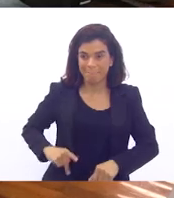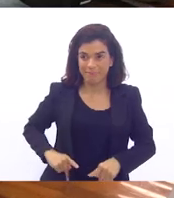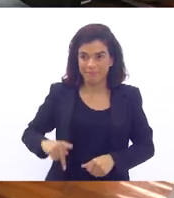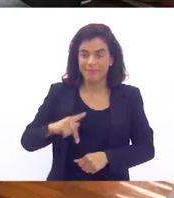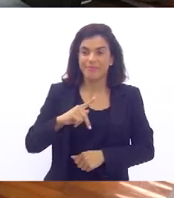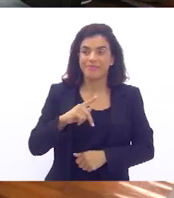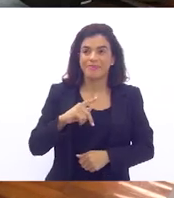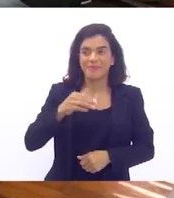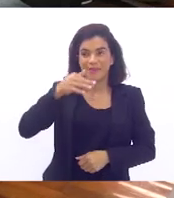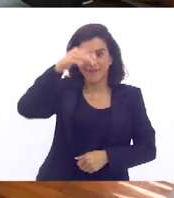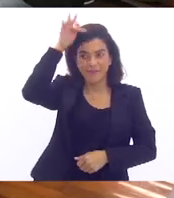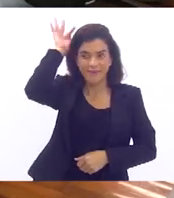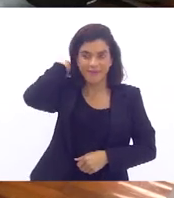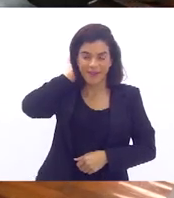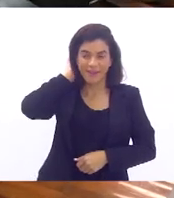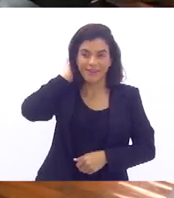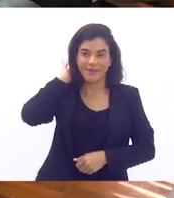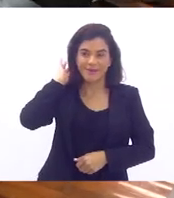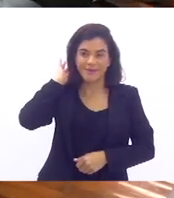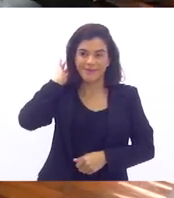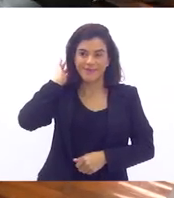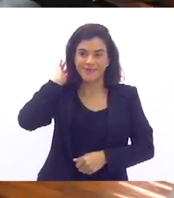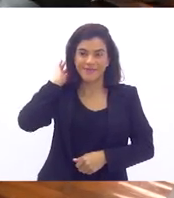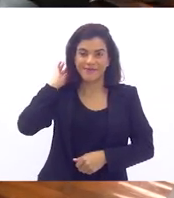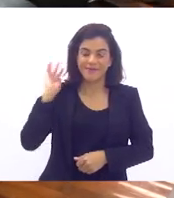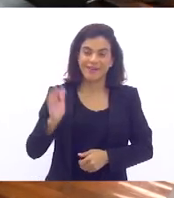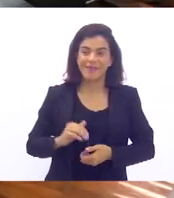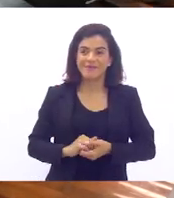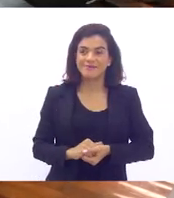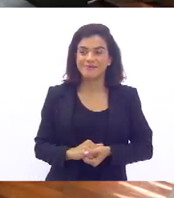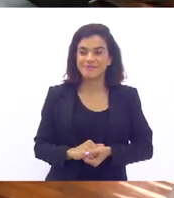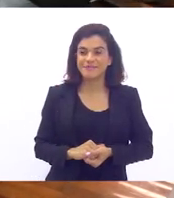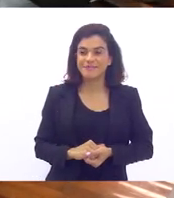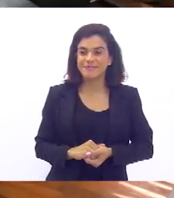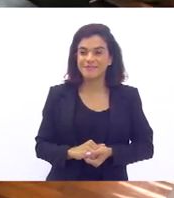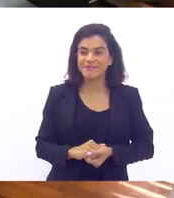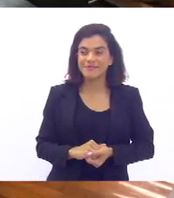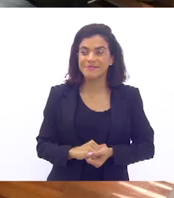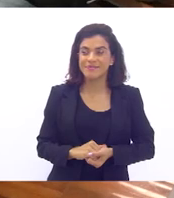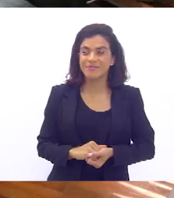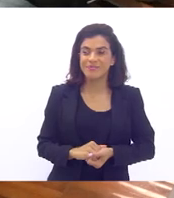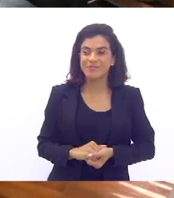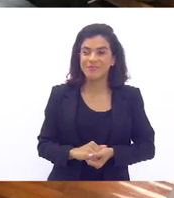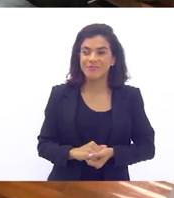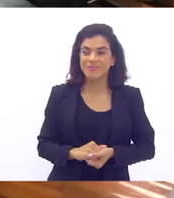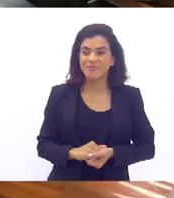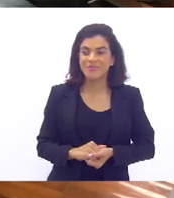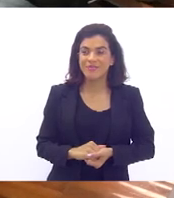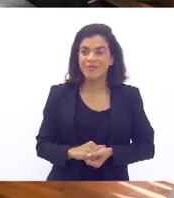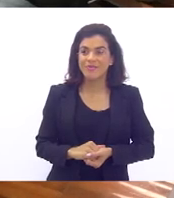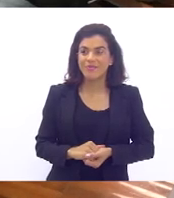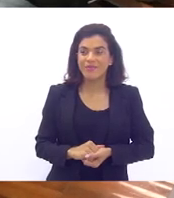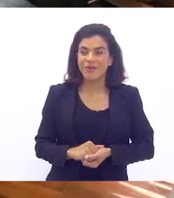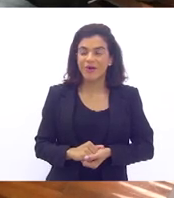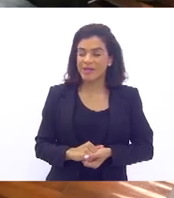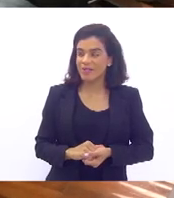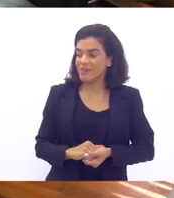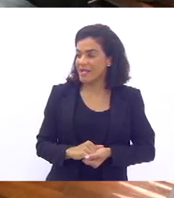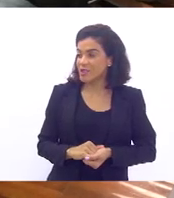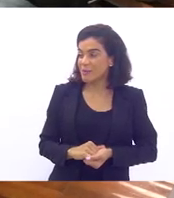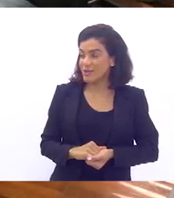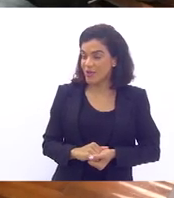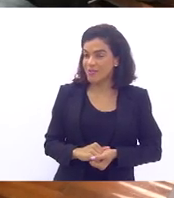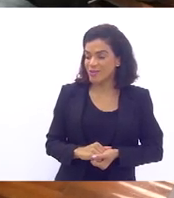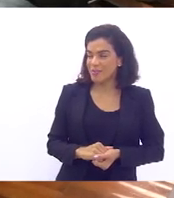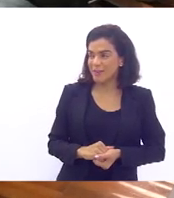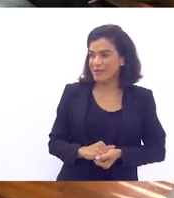comissão de normas internas presidente da Comissão das pessoas com deficiência do direito das pessoas com deficiência Deputado Fred Pacheco para que ele assuma